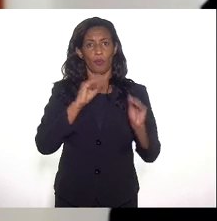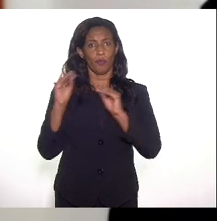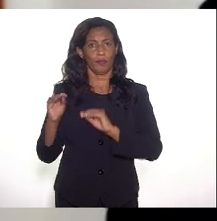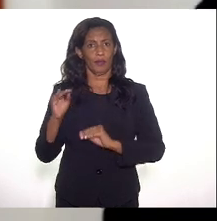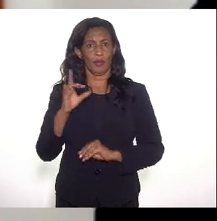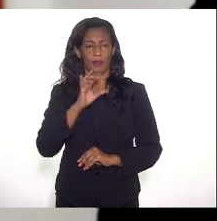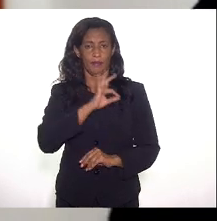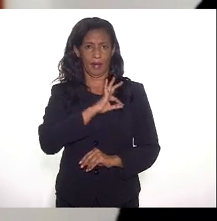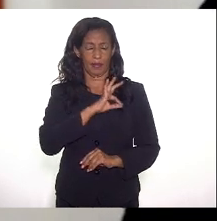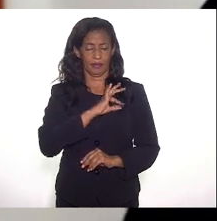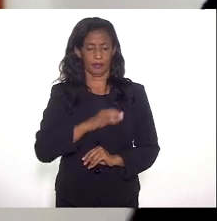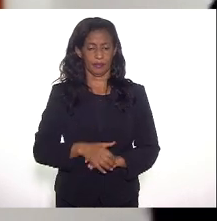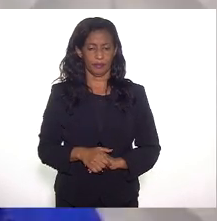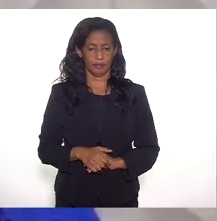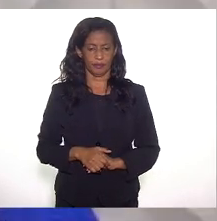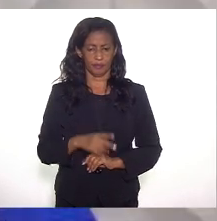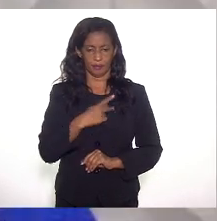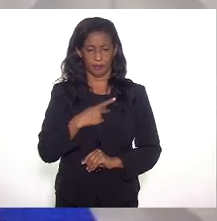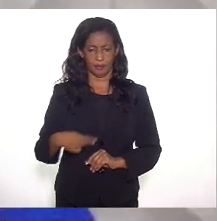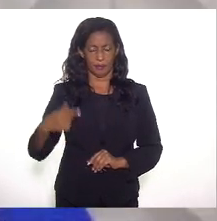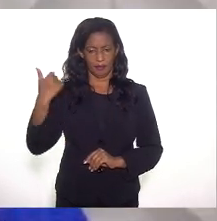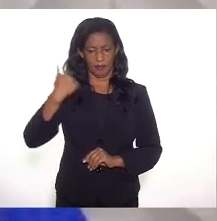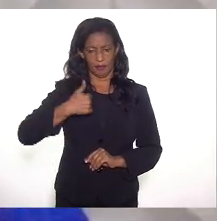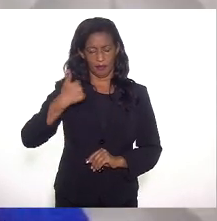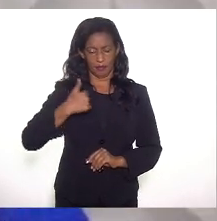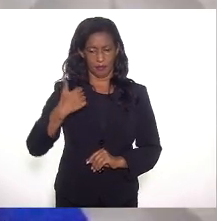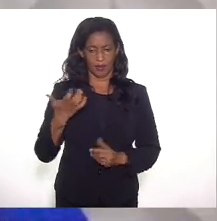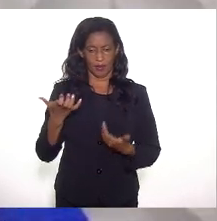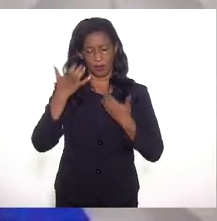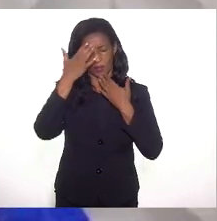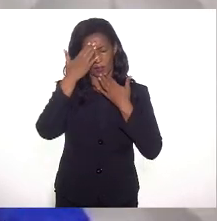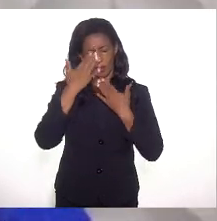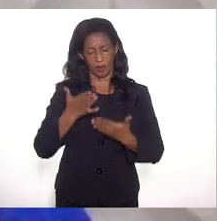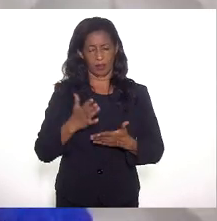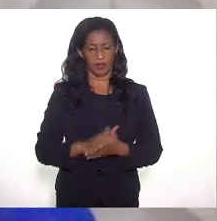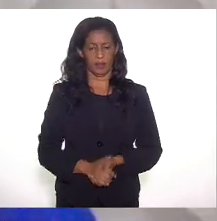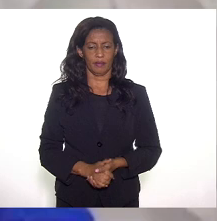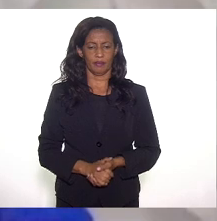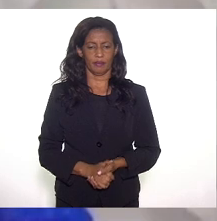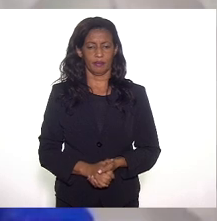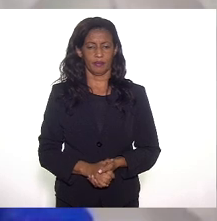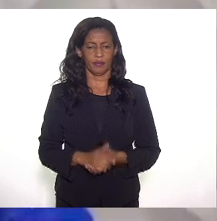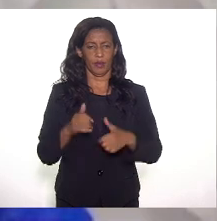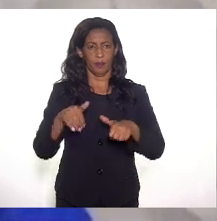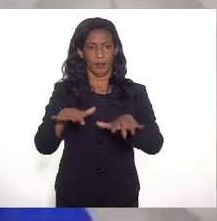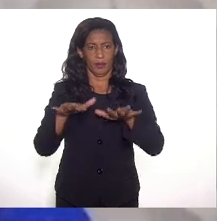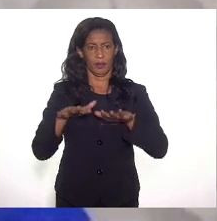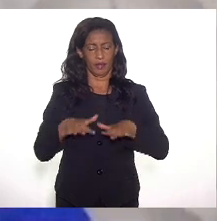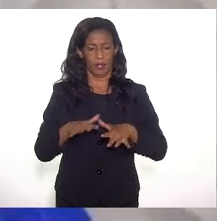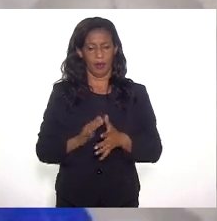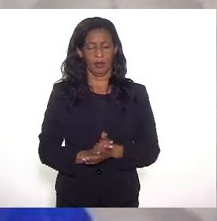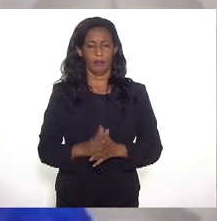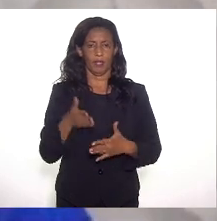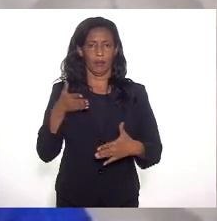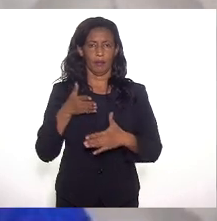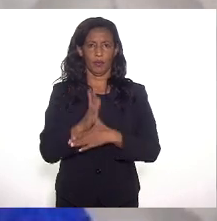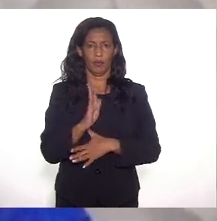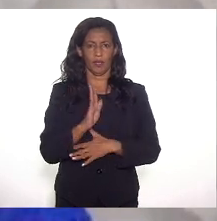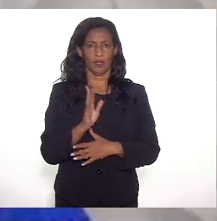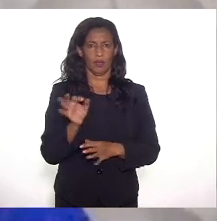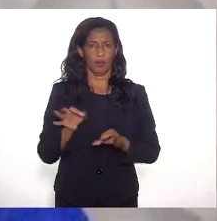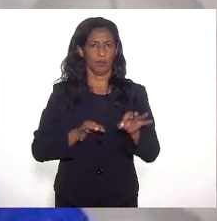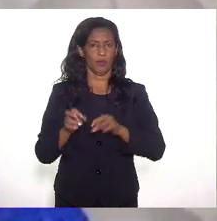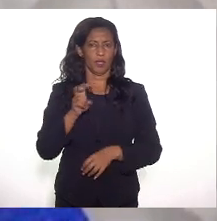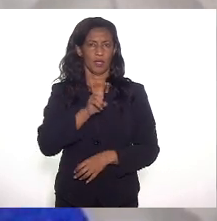favor. Presidente, em primeiro lugar, eu queria agradecer ao plenário pela aprovação do projeto de